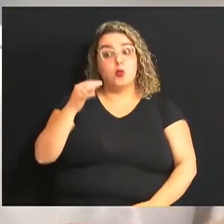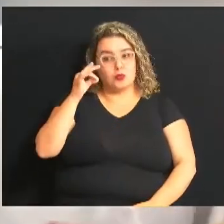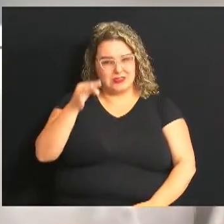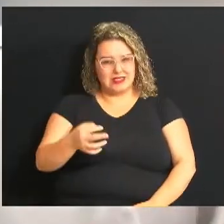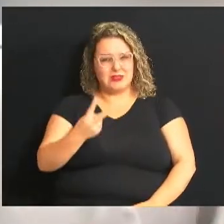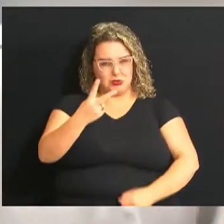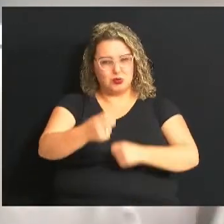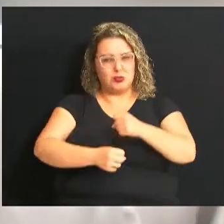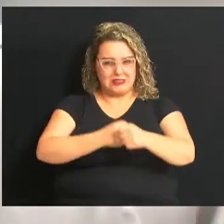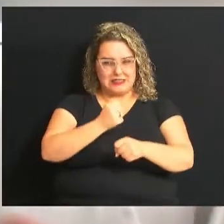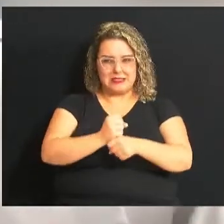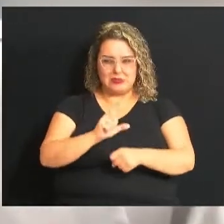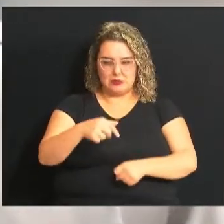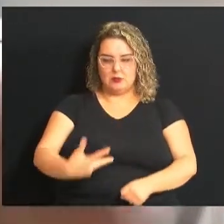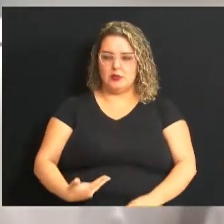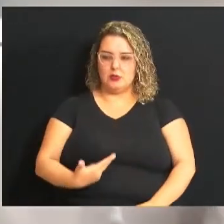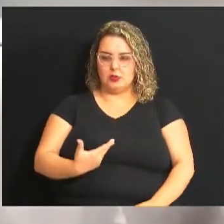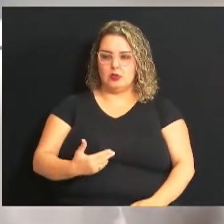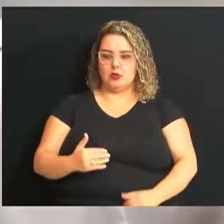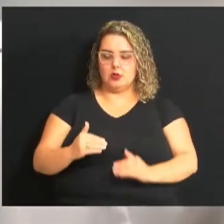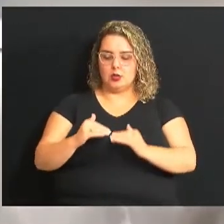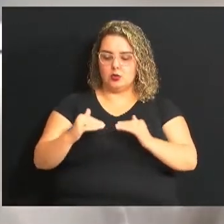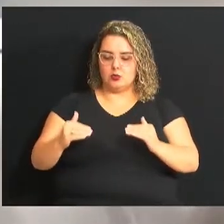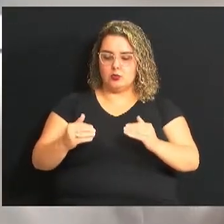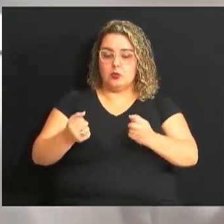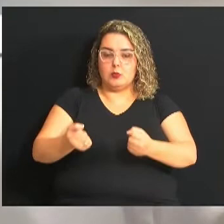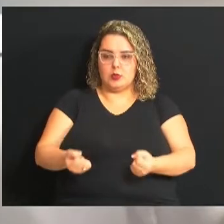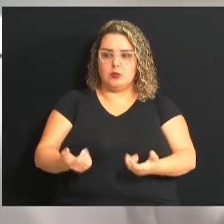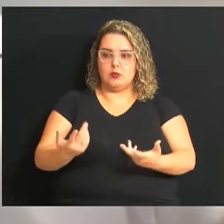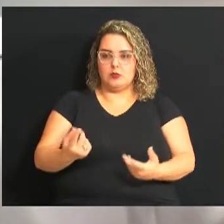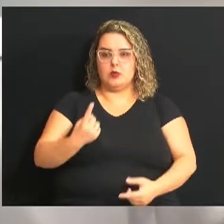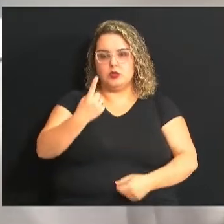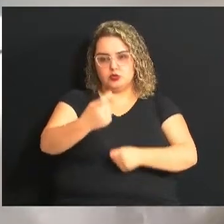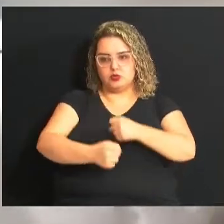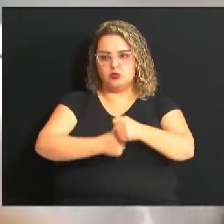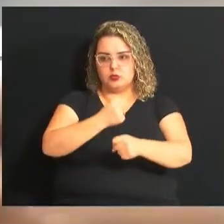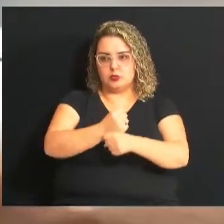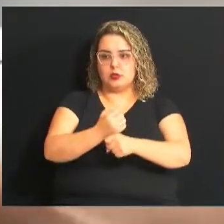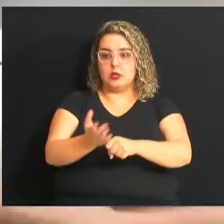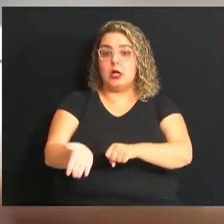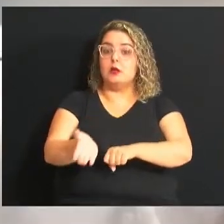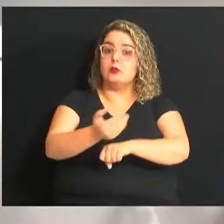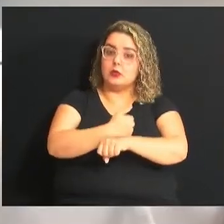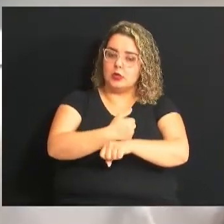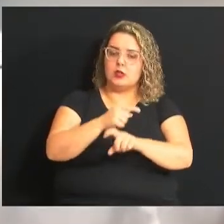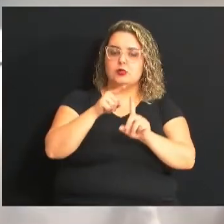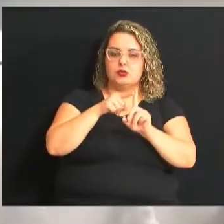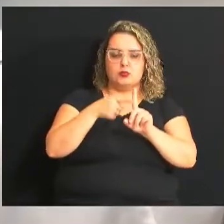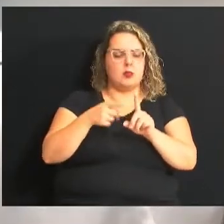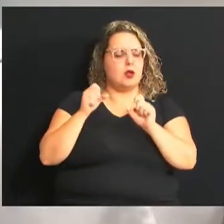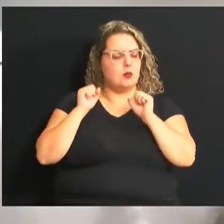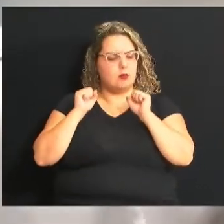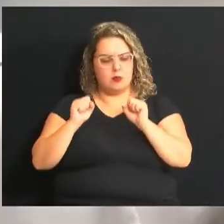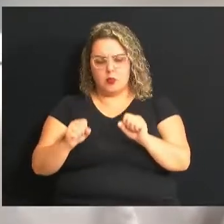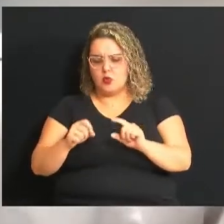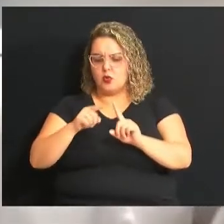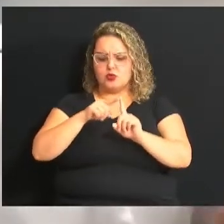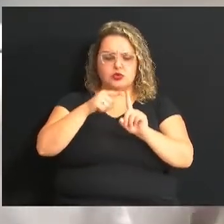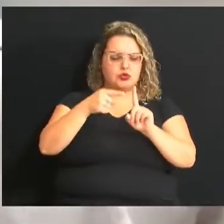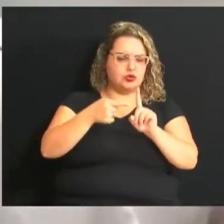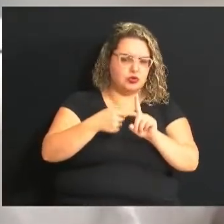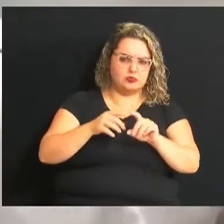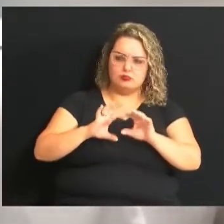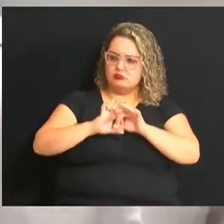você já estabilizou o peso, mas pelo menos um ano antes de engravidar. Mas pode engravidar à